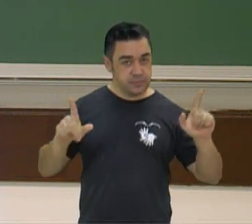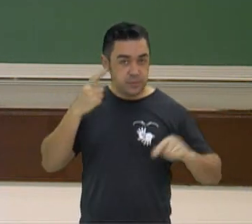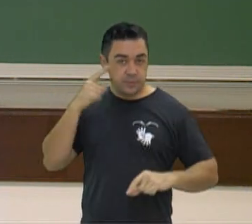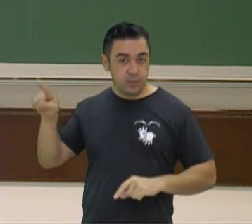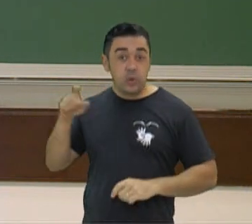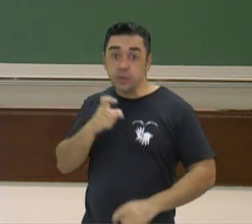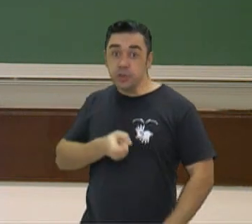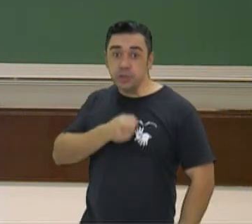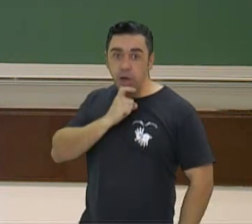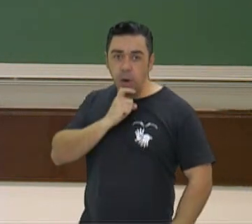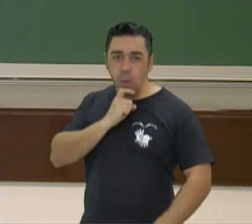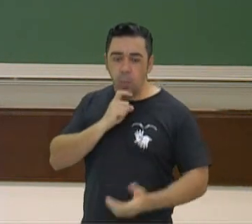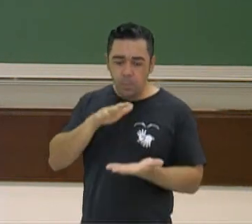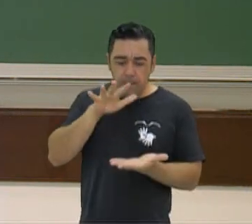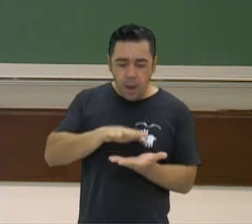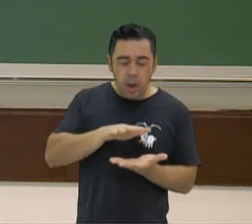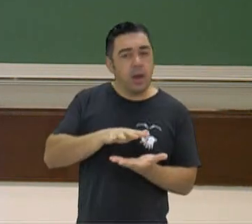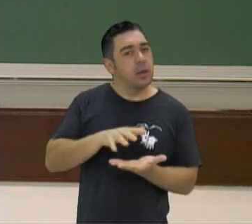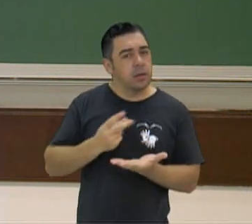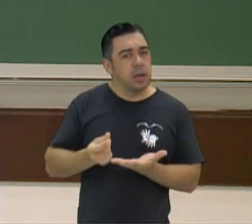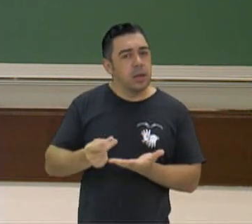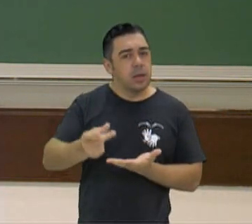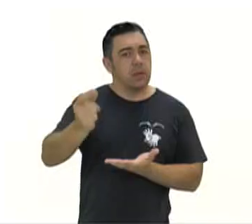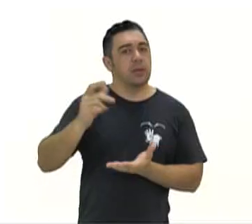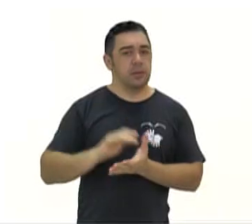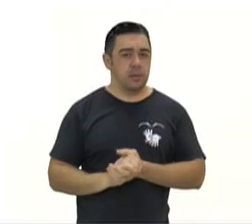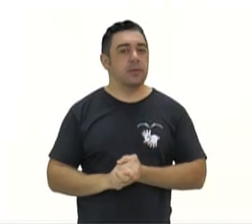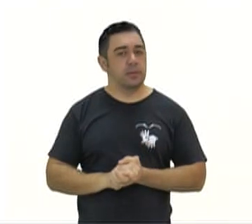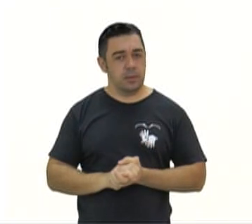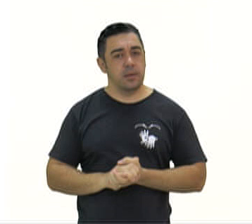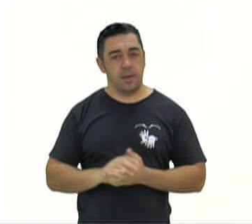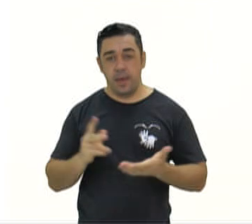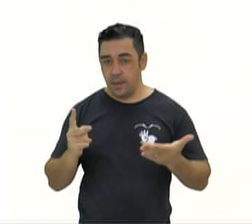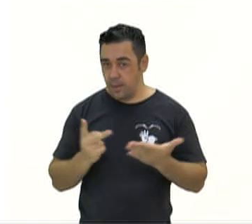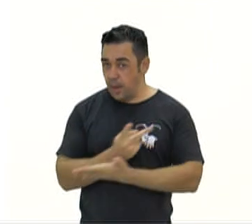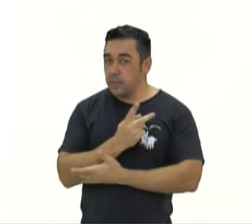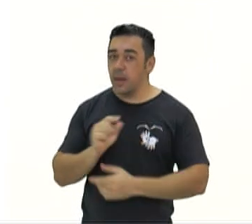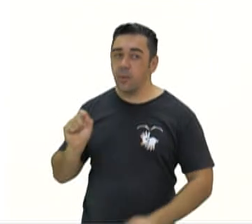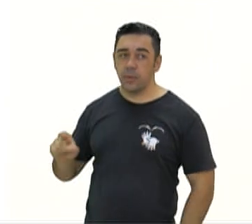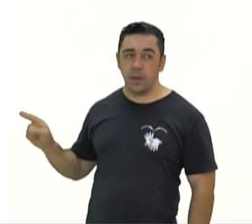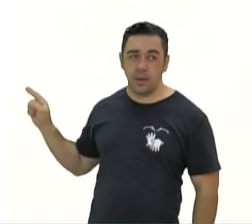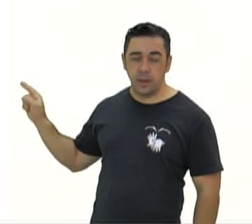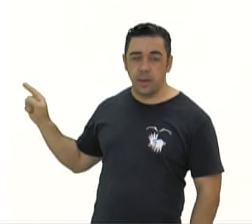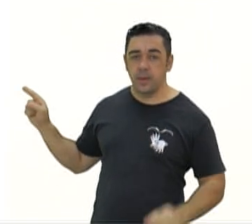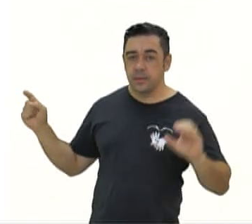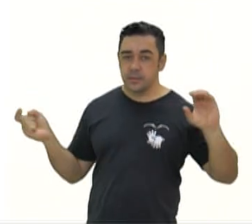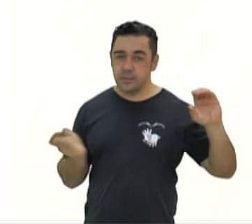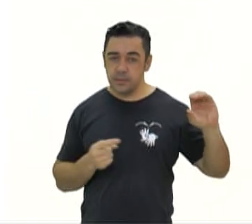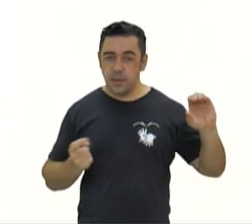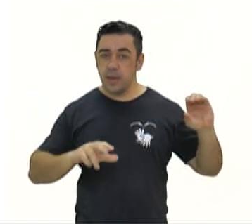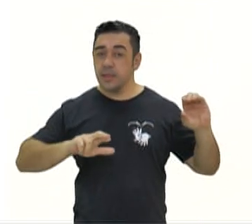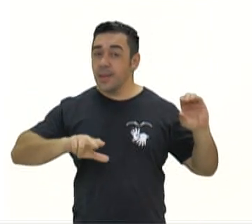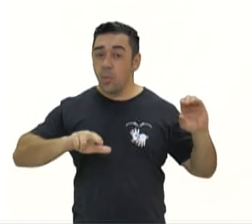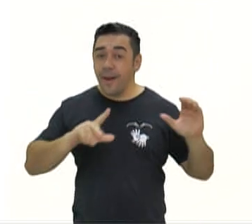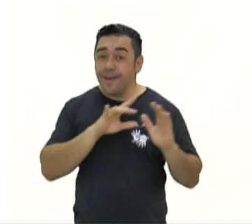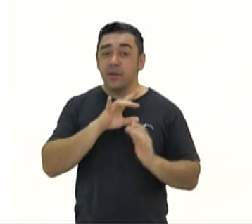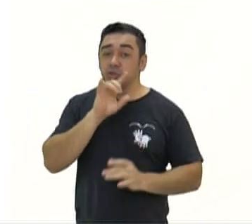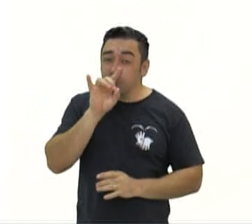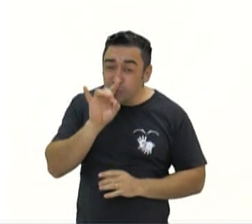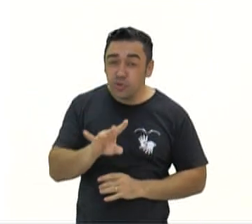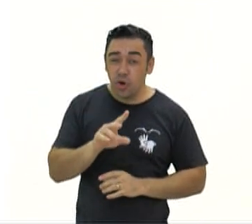que fossilizou as partes moles do organismo. Então tá aqui, né? A incorreta, que era o que a gente queria, a fossilização não é exclusiva,